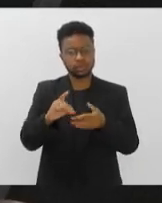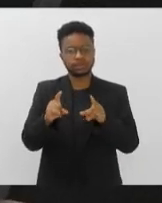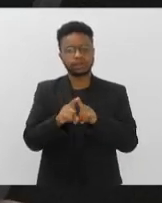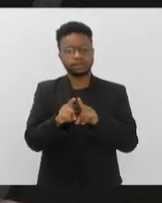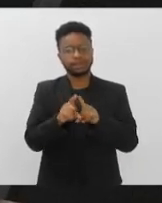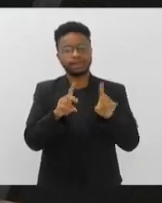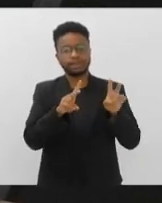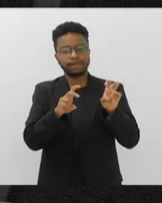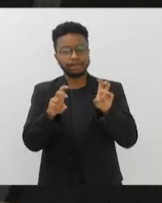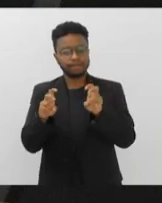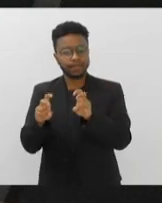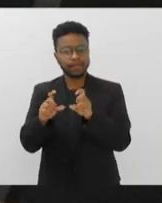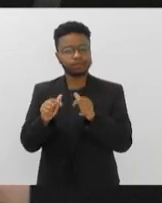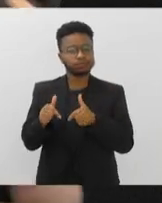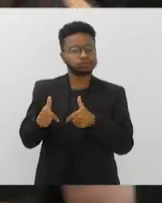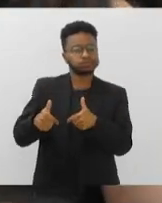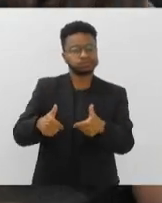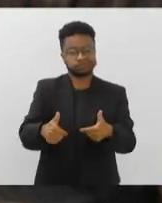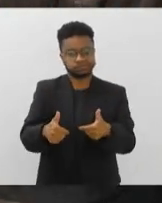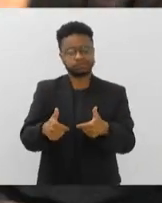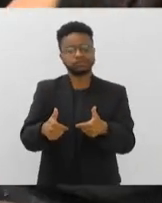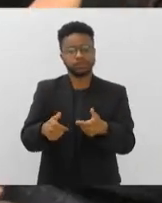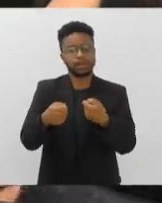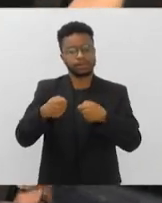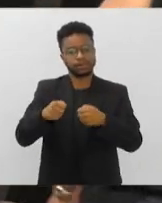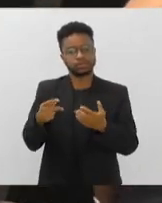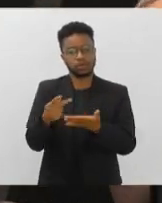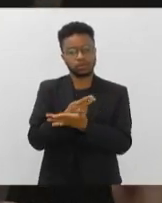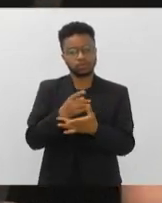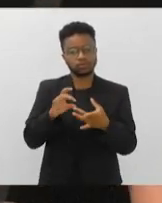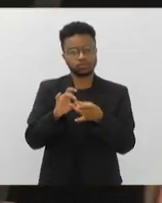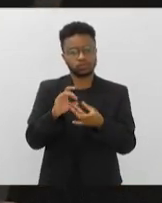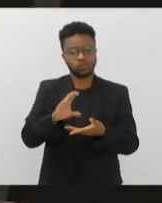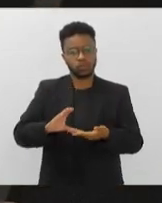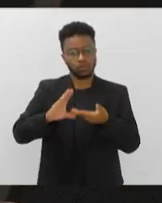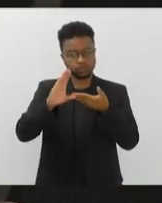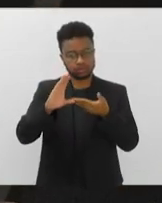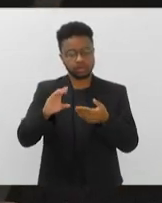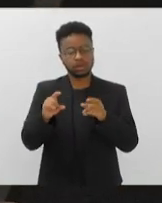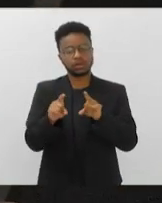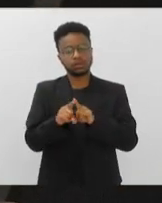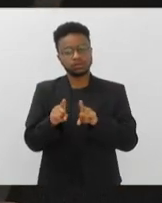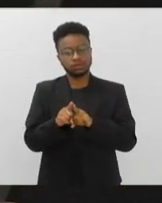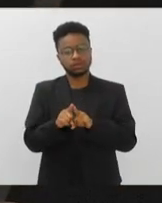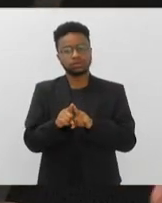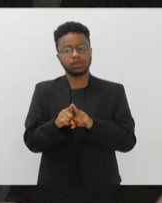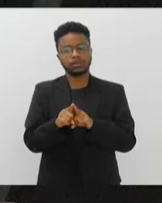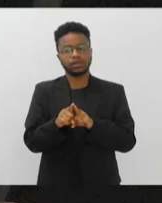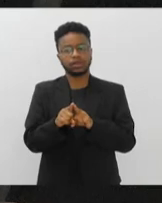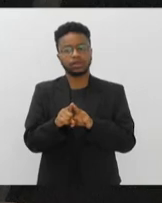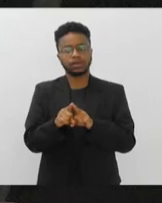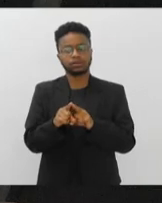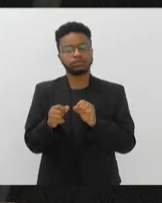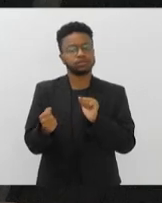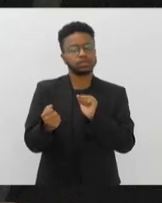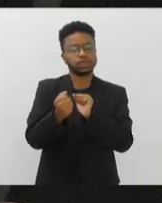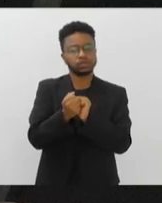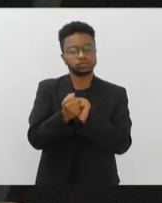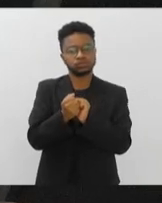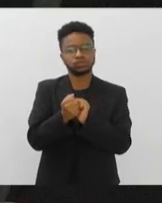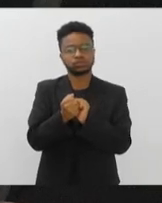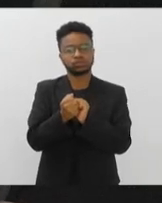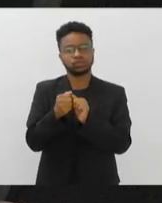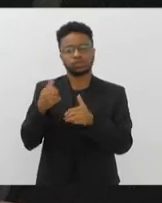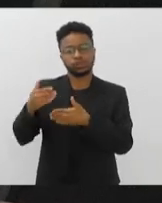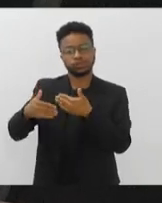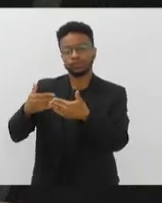disruptivas que deveriam né acontecer no conselho e isso daí ele faz parte desse